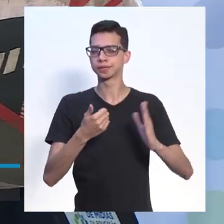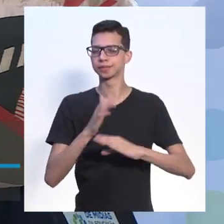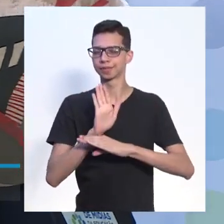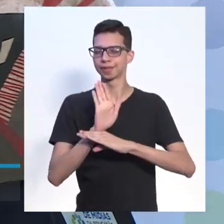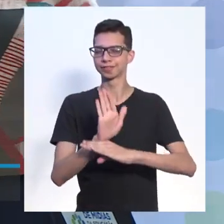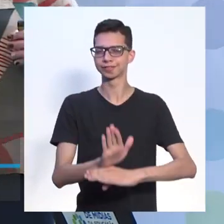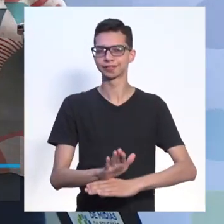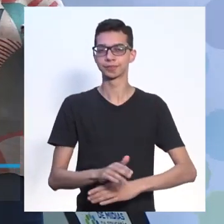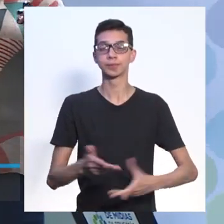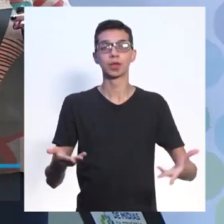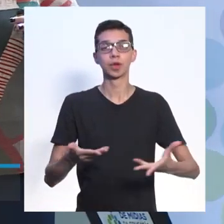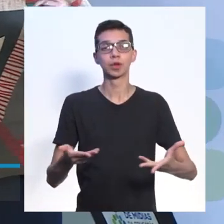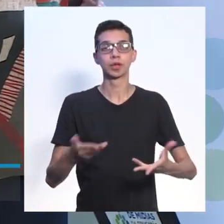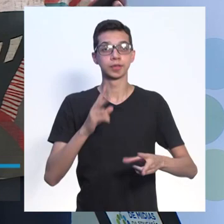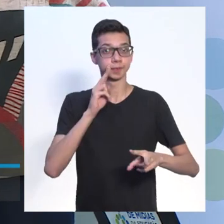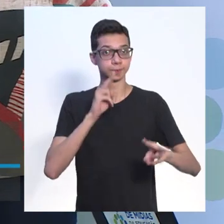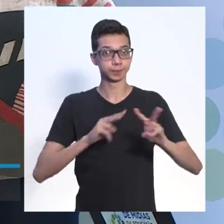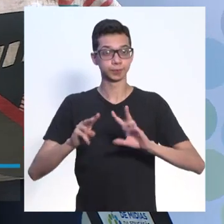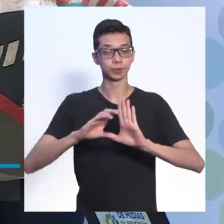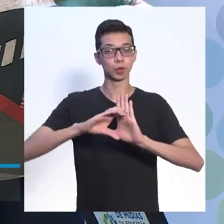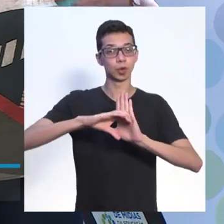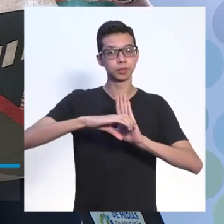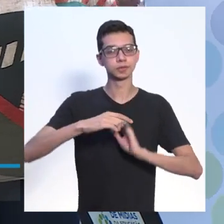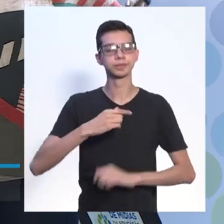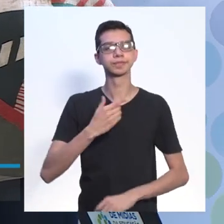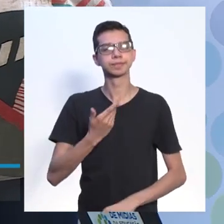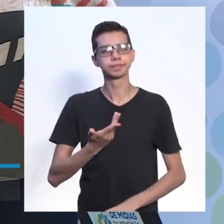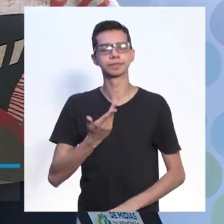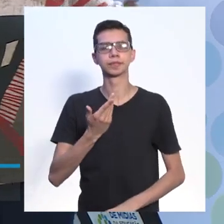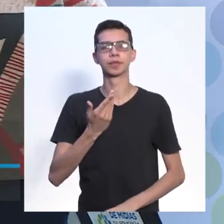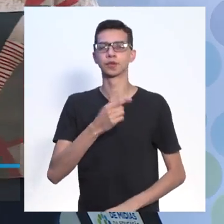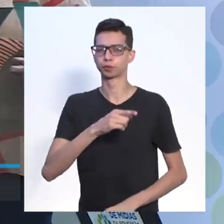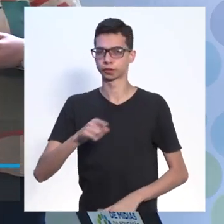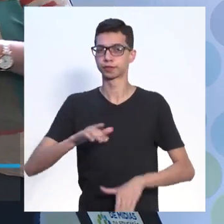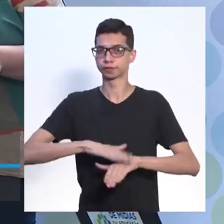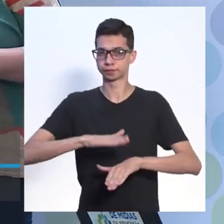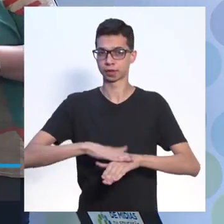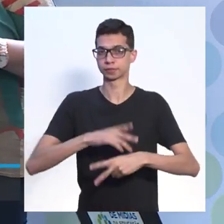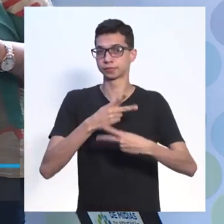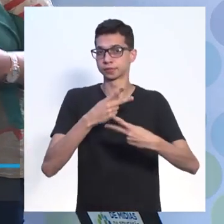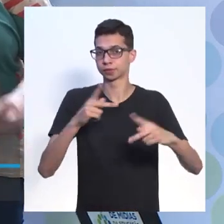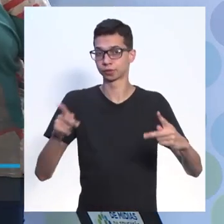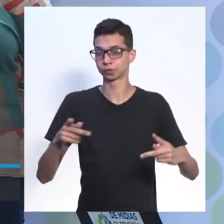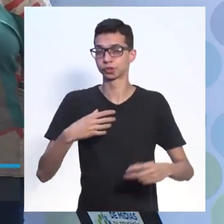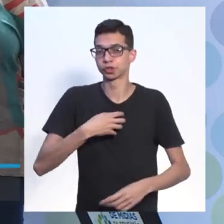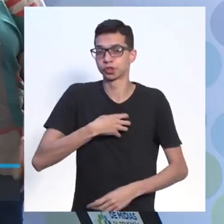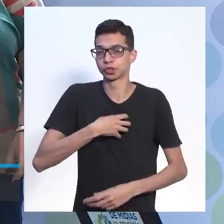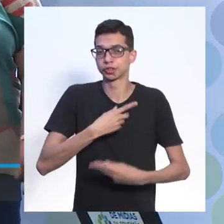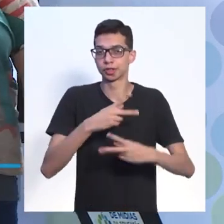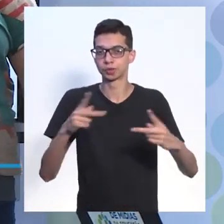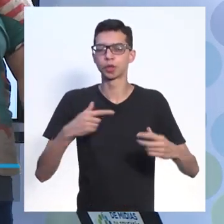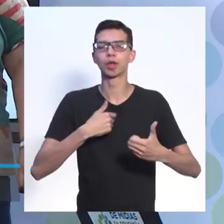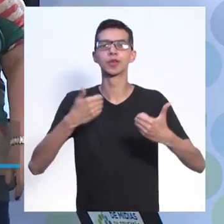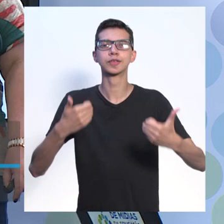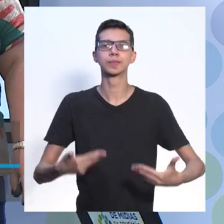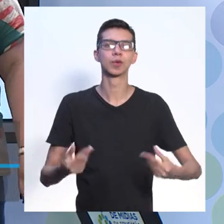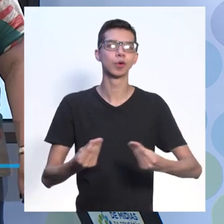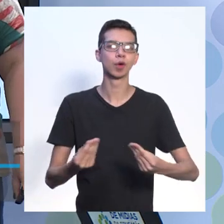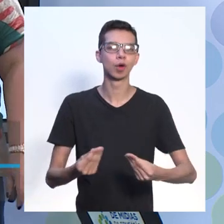conceito disso. A gente, até então, eu pedi para vocês fazerem da forma de vocês e eu fui explicando como resolver. Então,